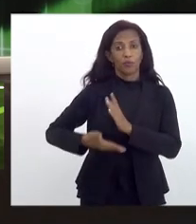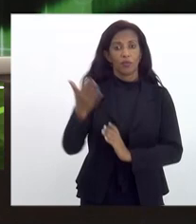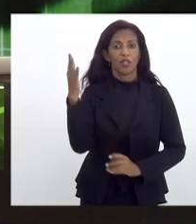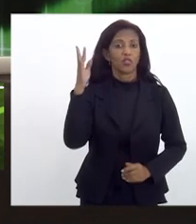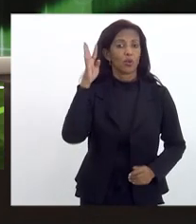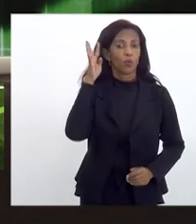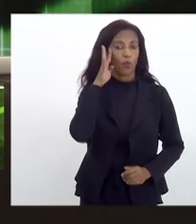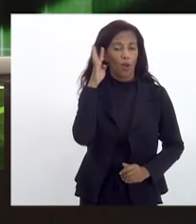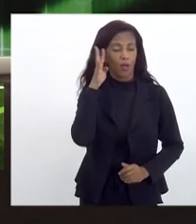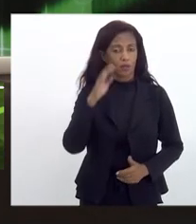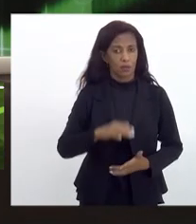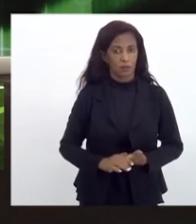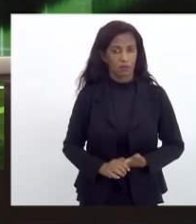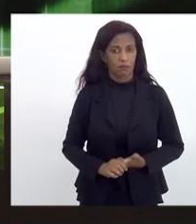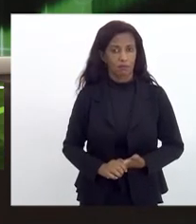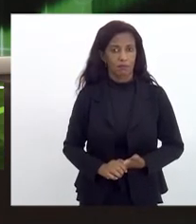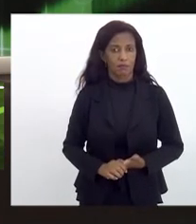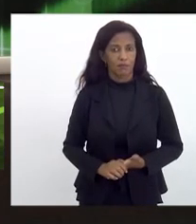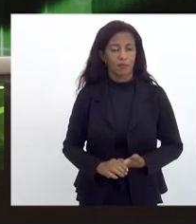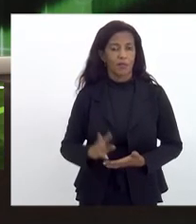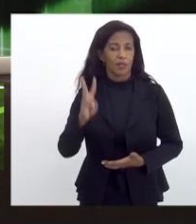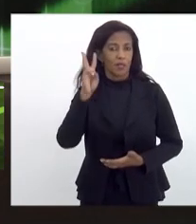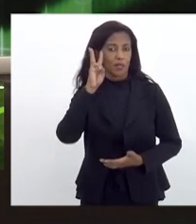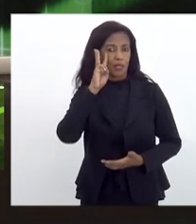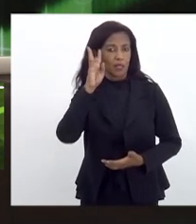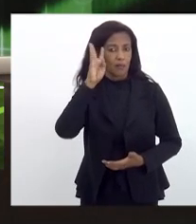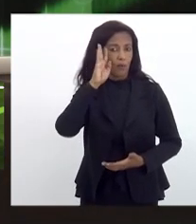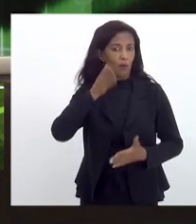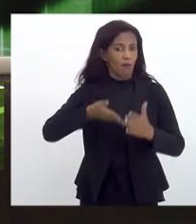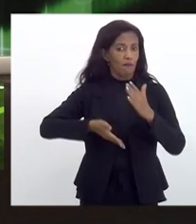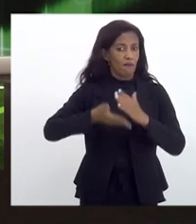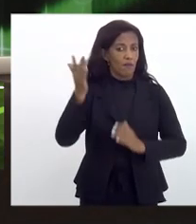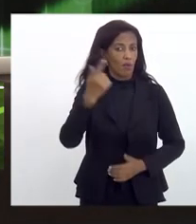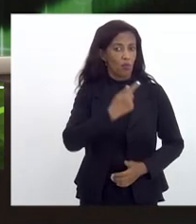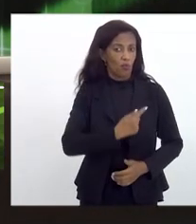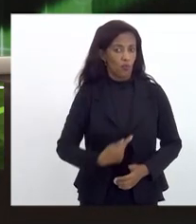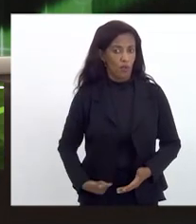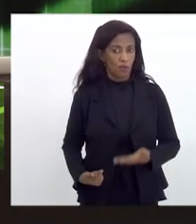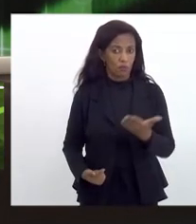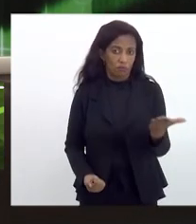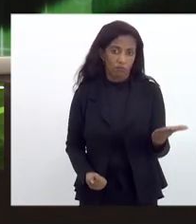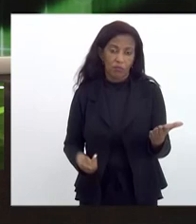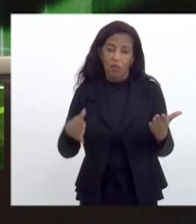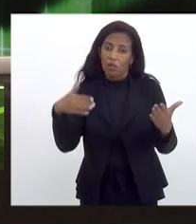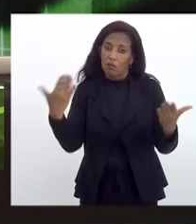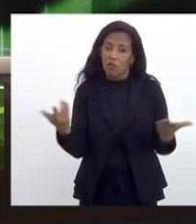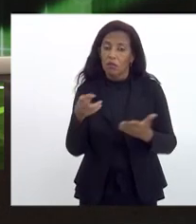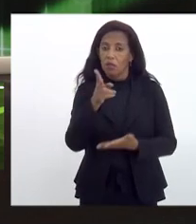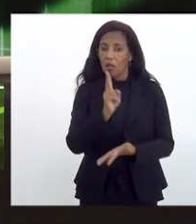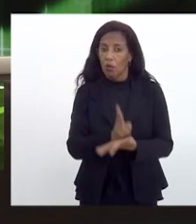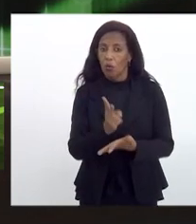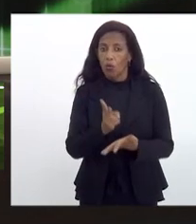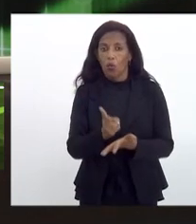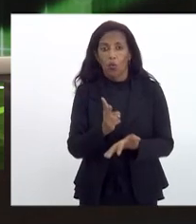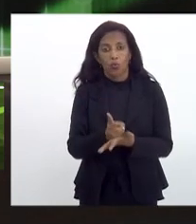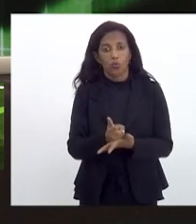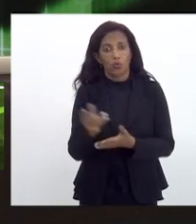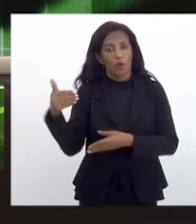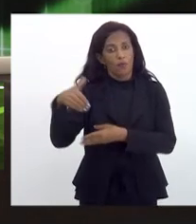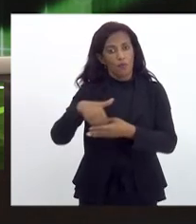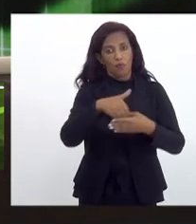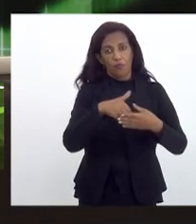Ele sai do Brasil de terça para a quarta. Salvo se vossas excelências quiserem continuar a votação sem a presença